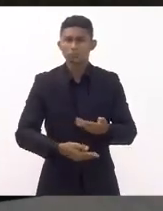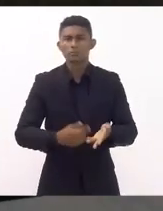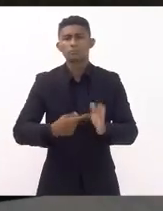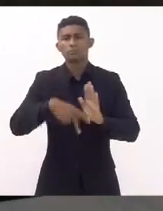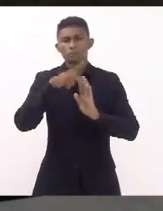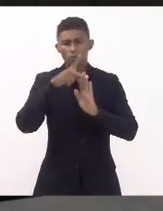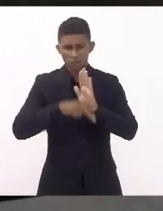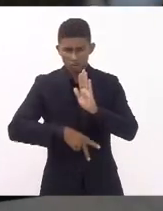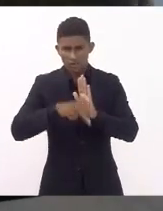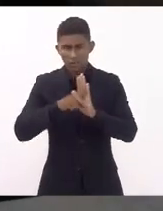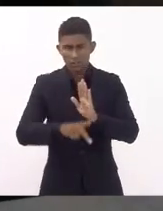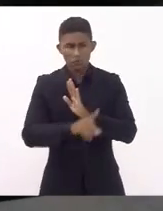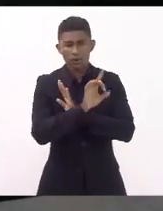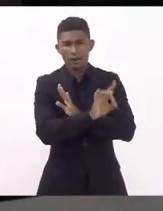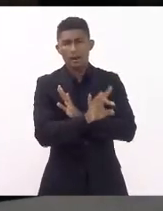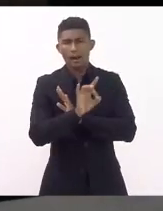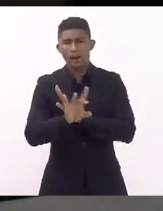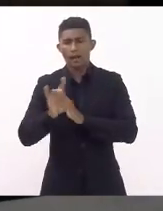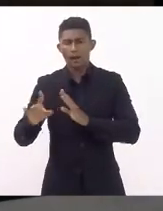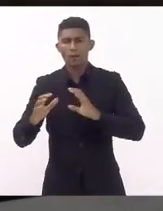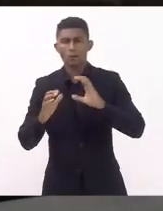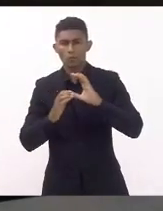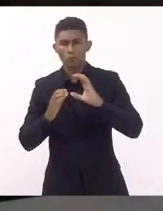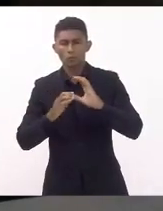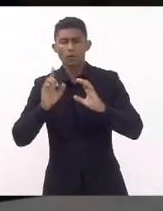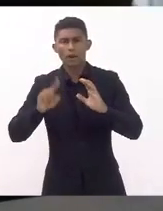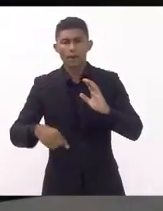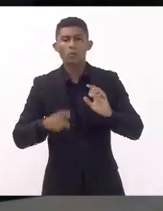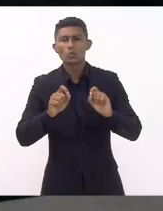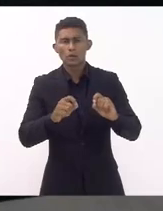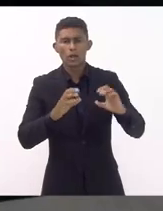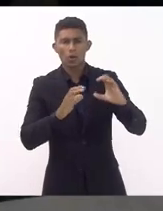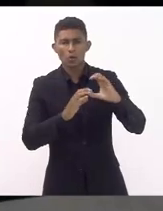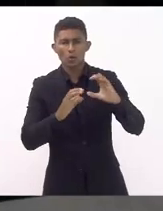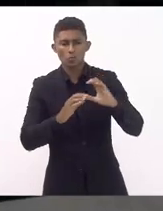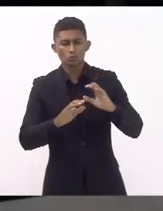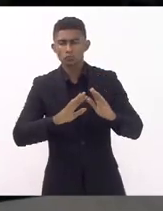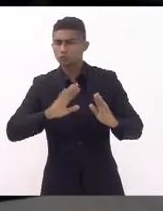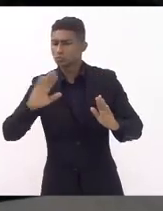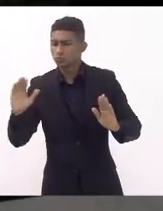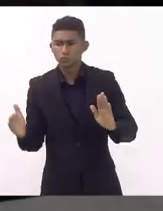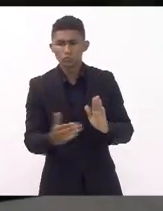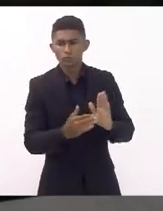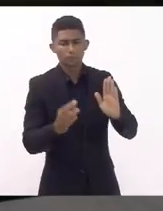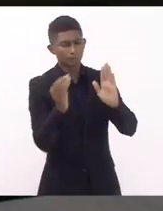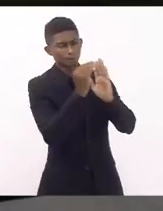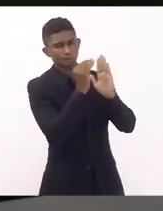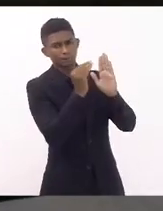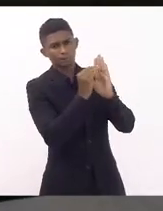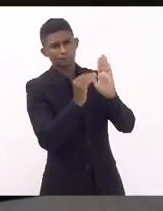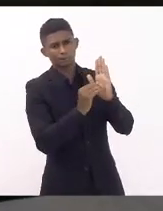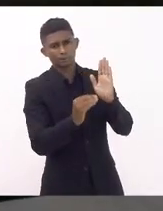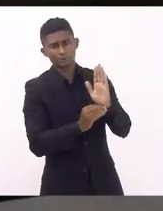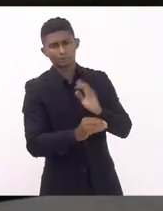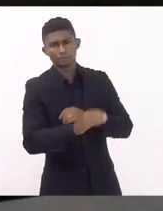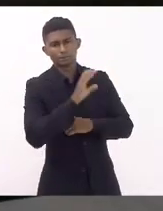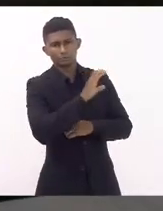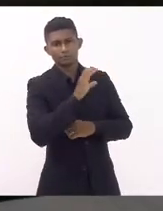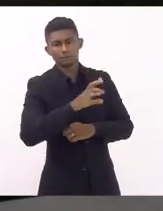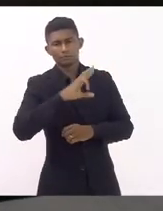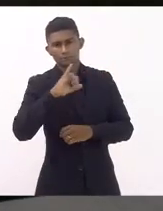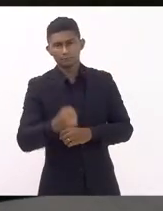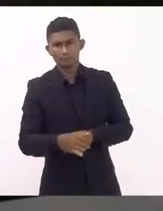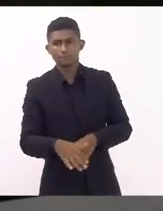para cada concurso, é aglutinar todos esses concursos no parecer da CCJ. Então vai